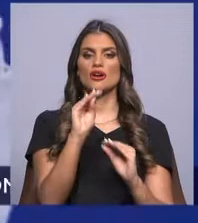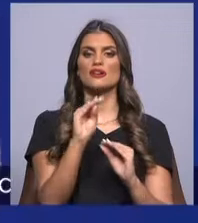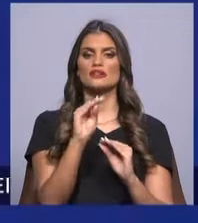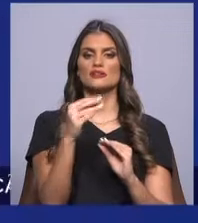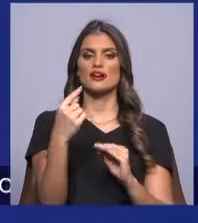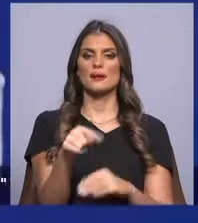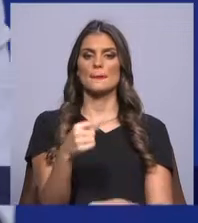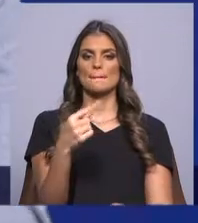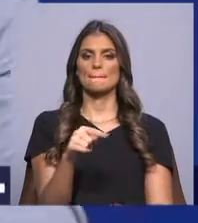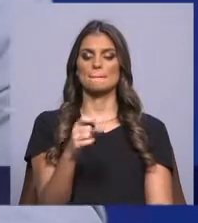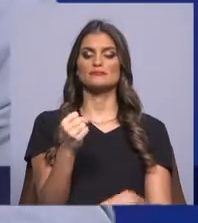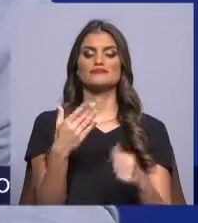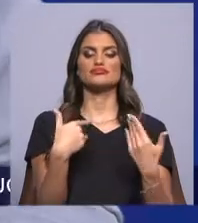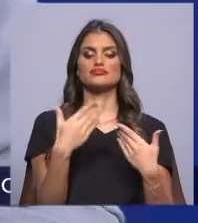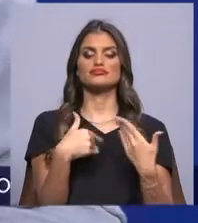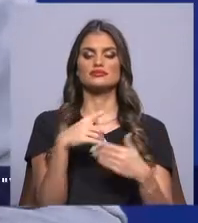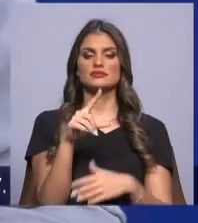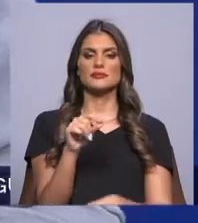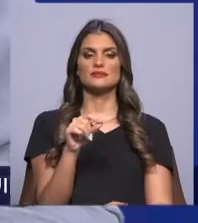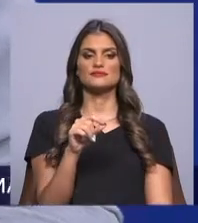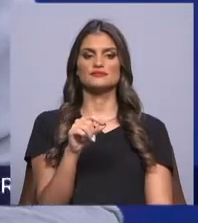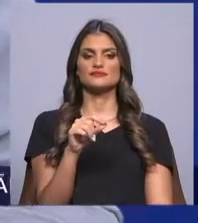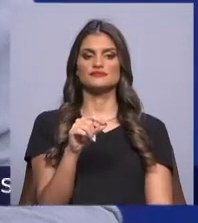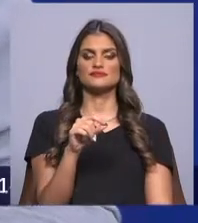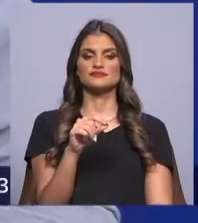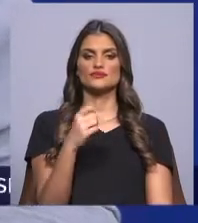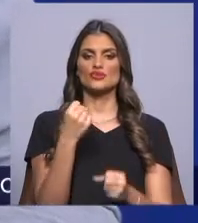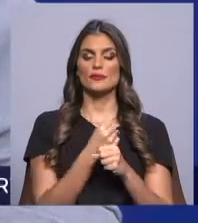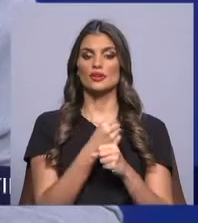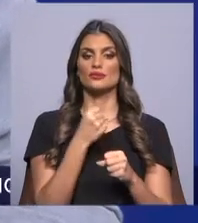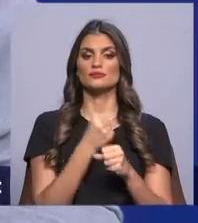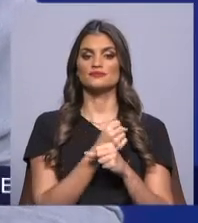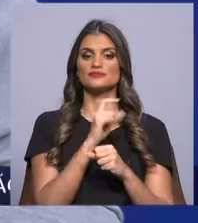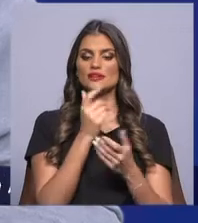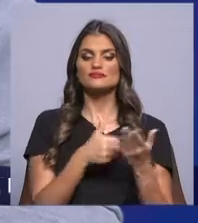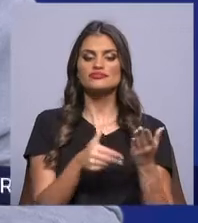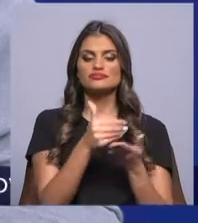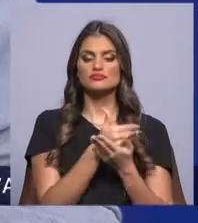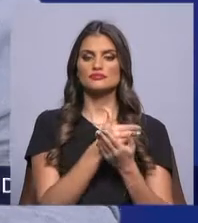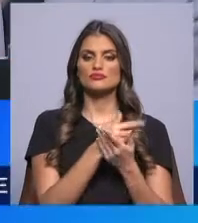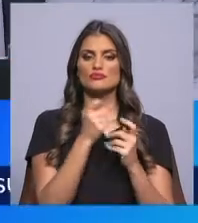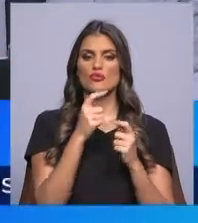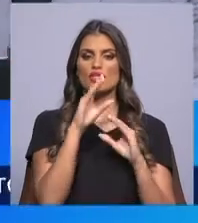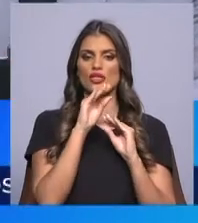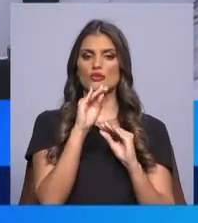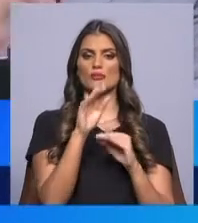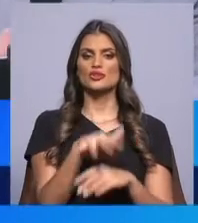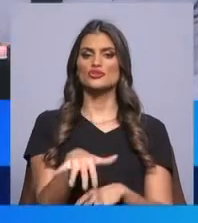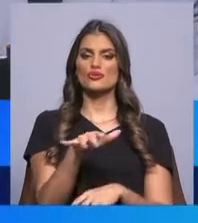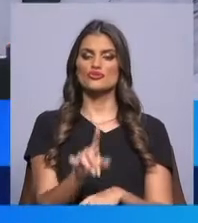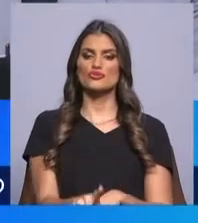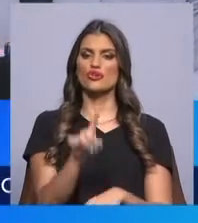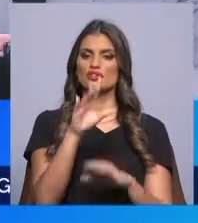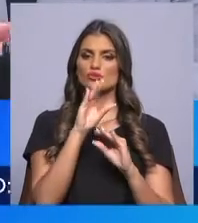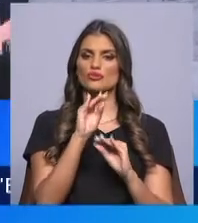uma missão ativa, e também teve uma missão que conseguiu recolher amostras da Lua, de uma zona do norte da Lua, do